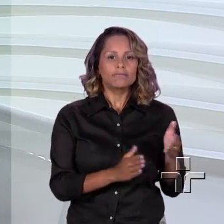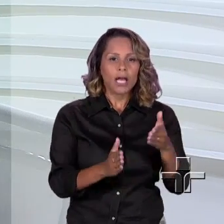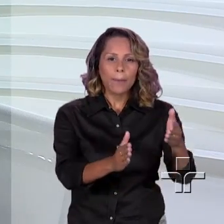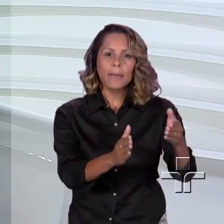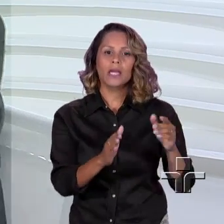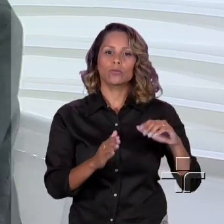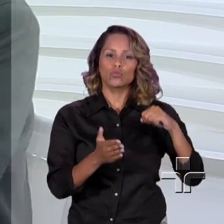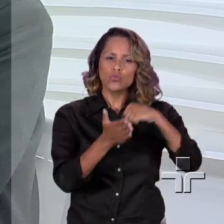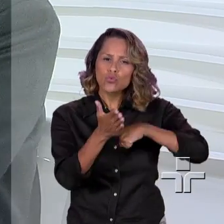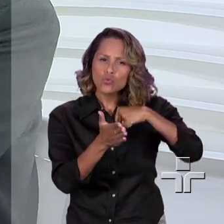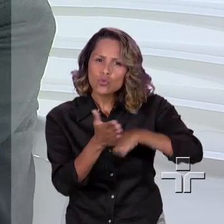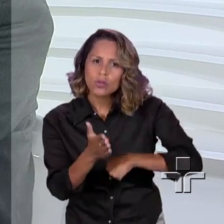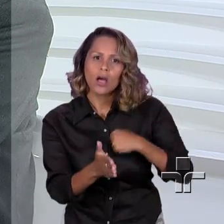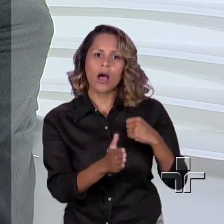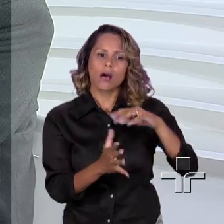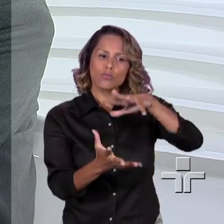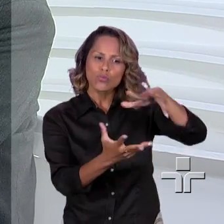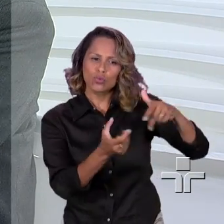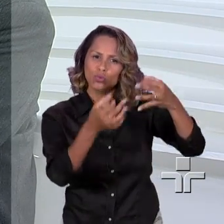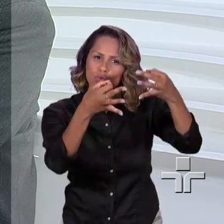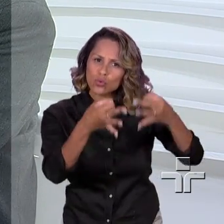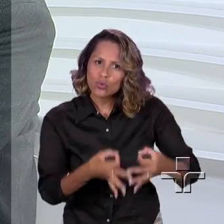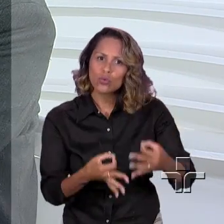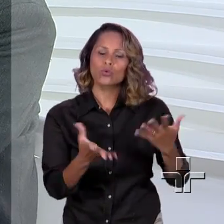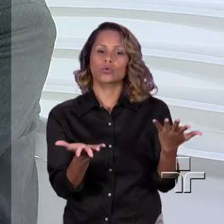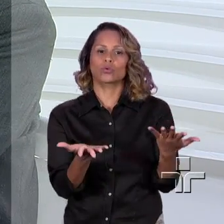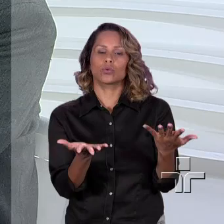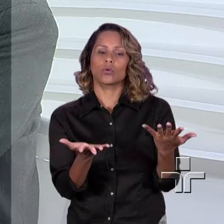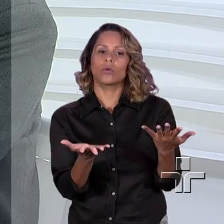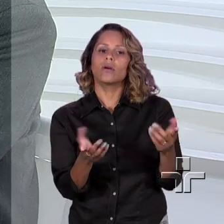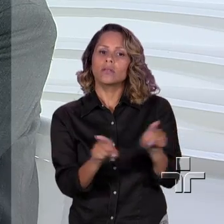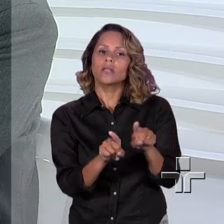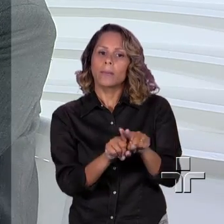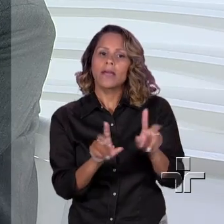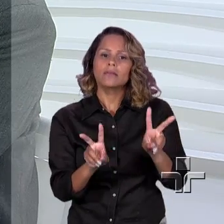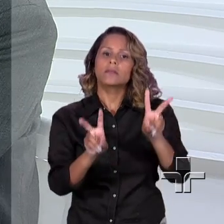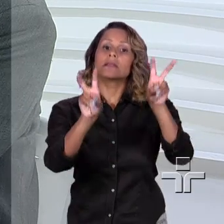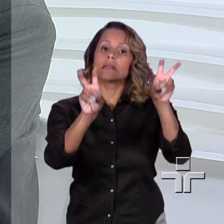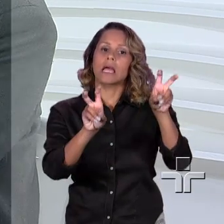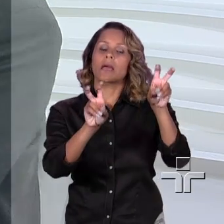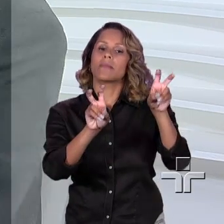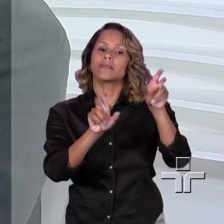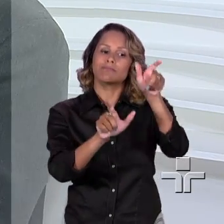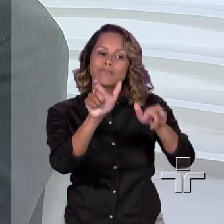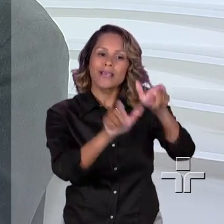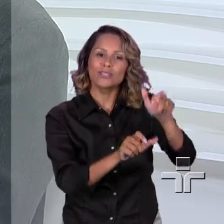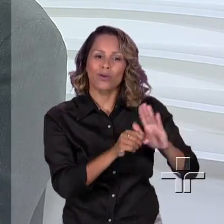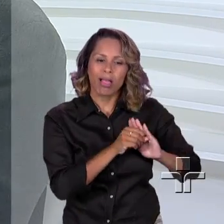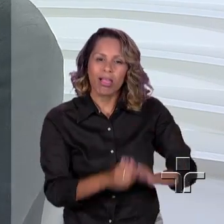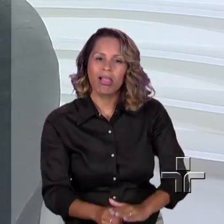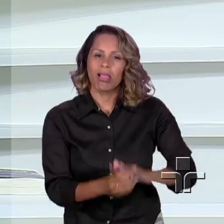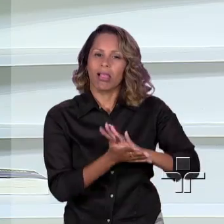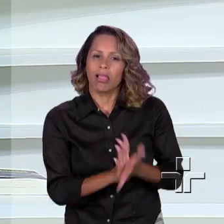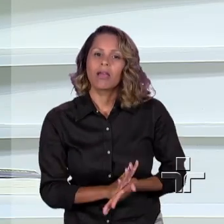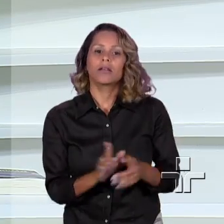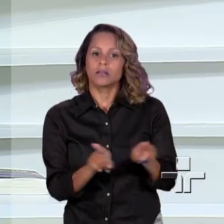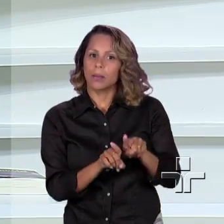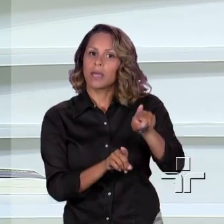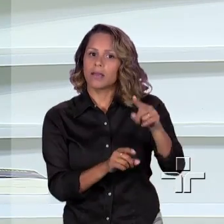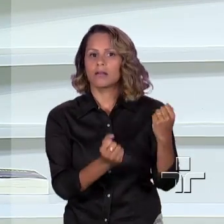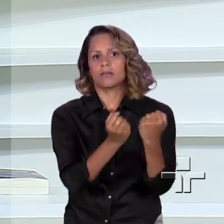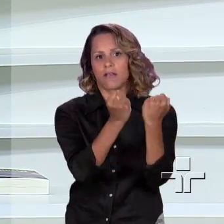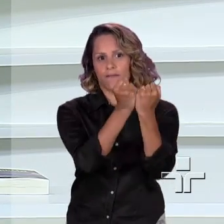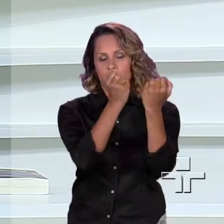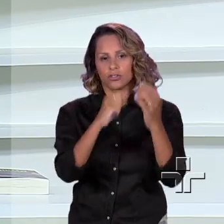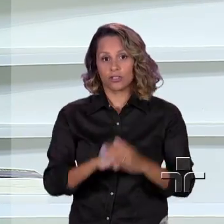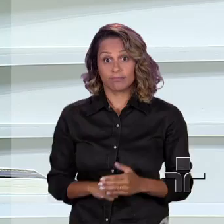mais justo e levantar as questões específicas das pessoas que estão discriminadas e oprimidas na sociedade brasileira. Você quer completar, Vera? Acho que